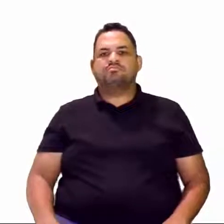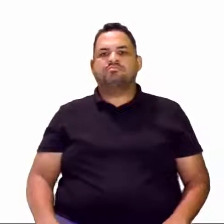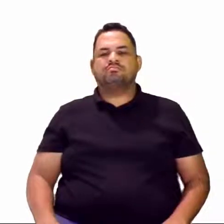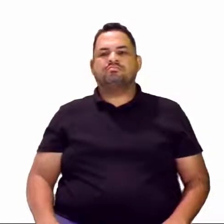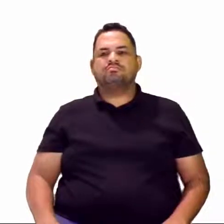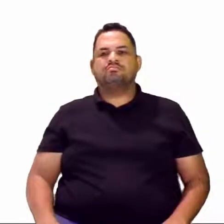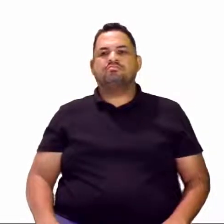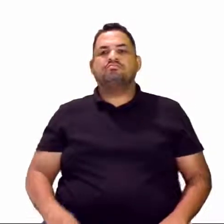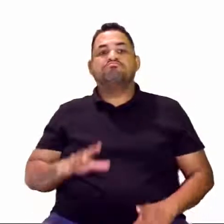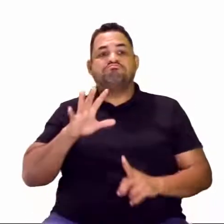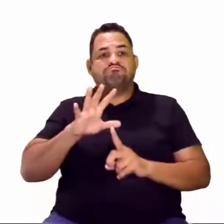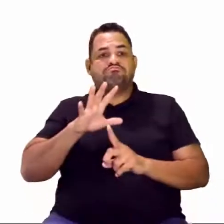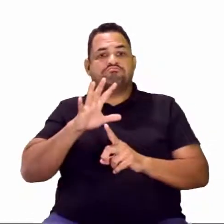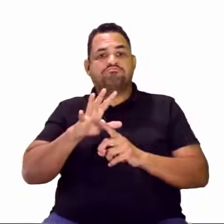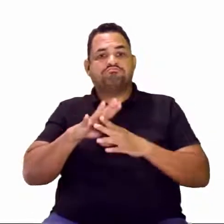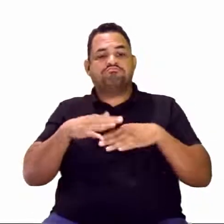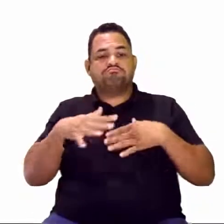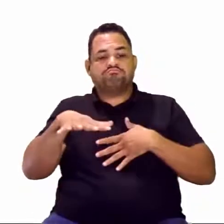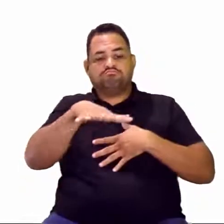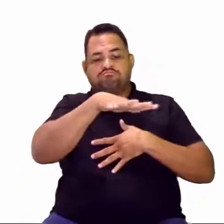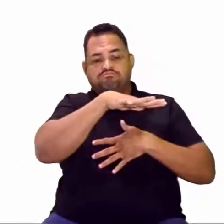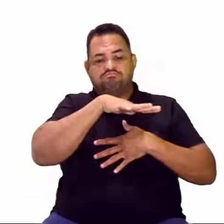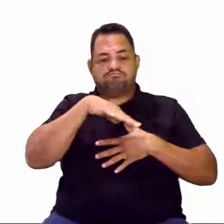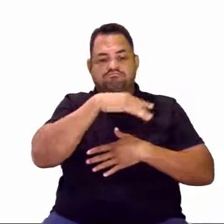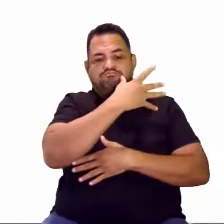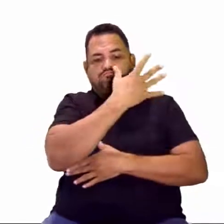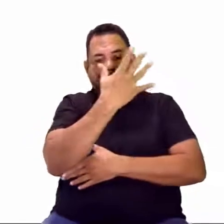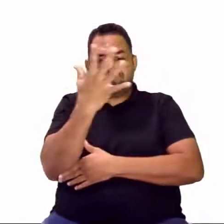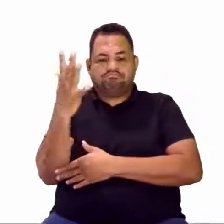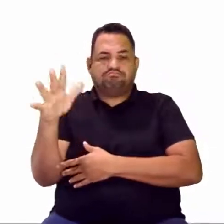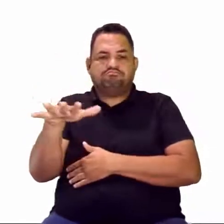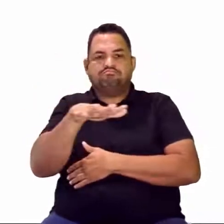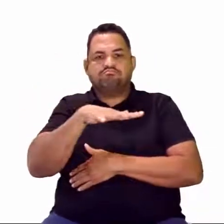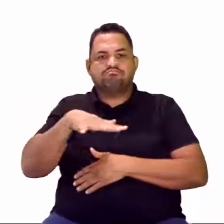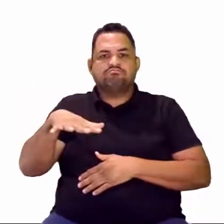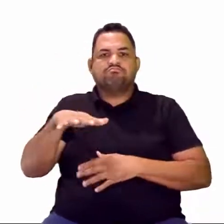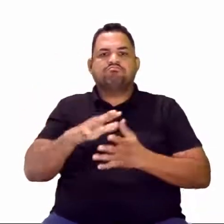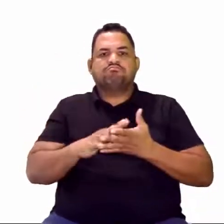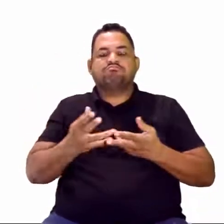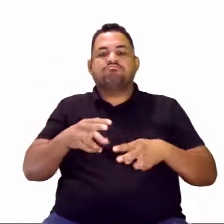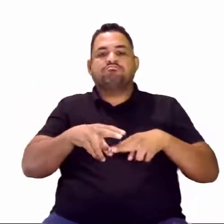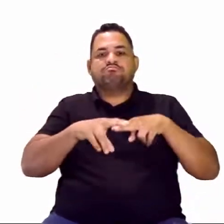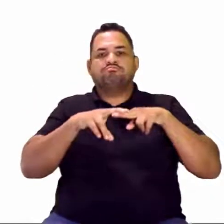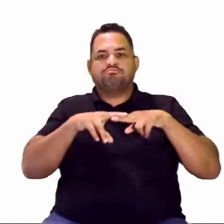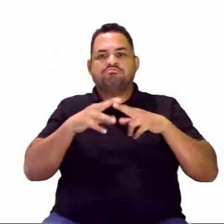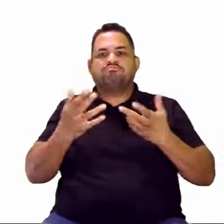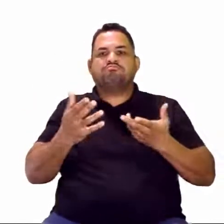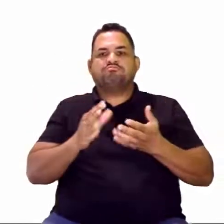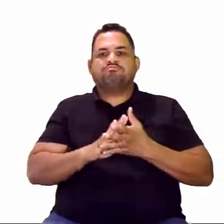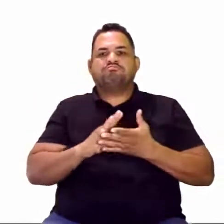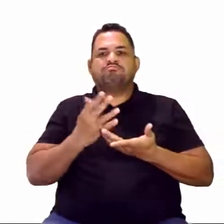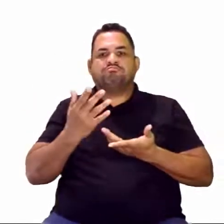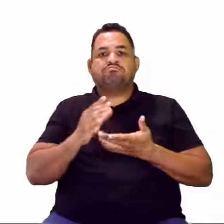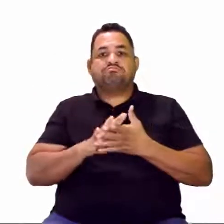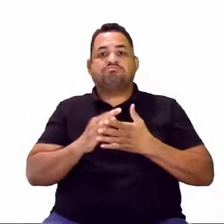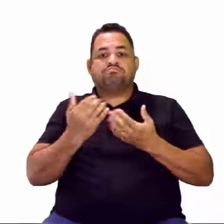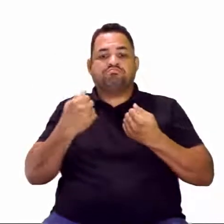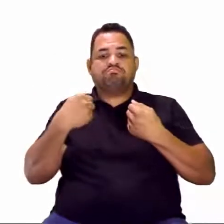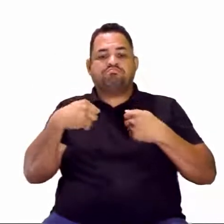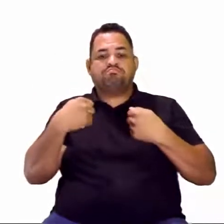é um fator que influencia as condições ambientais e, por isso, é levado